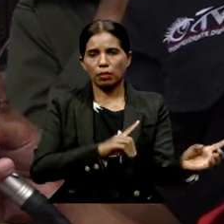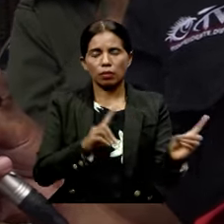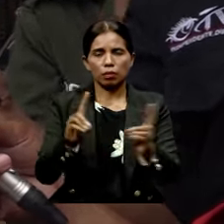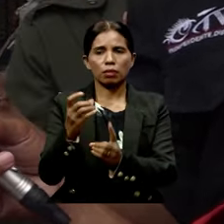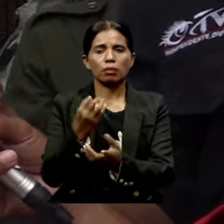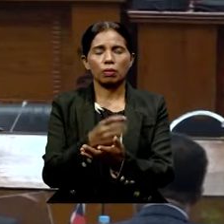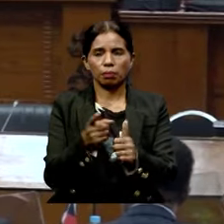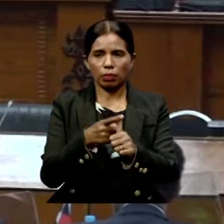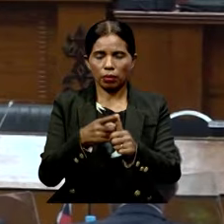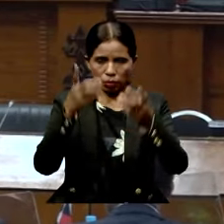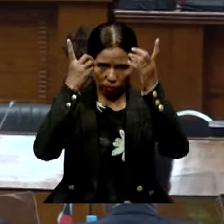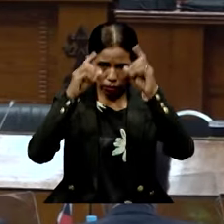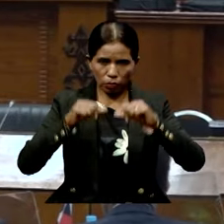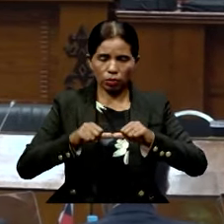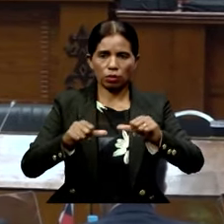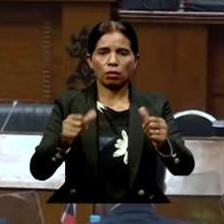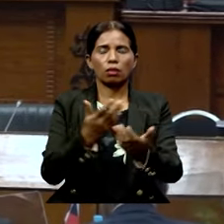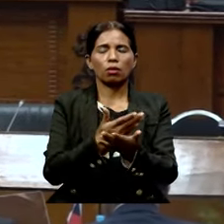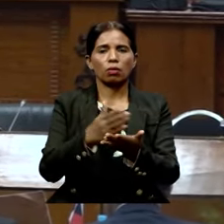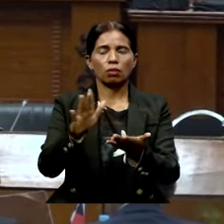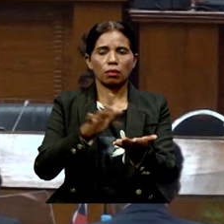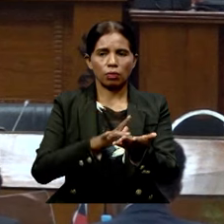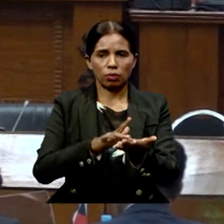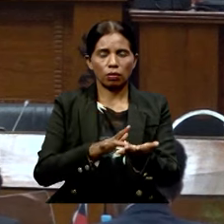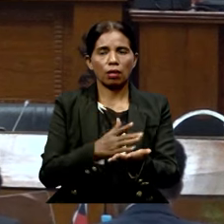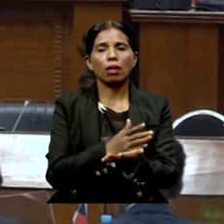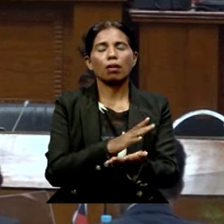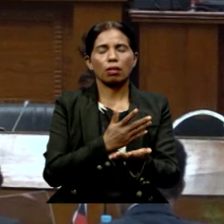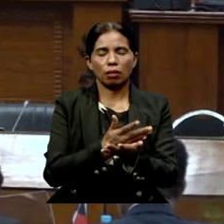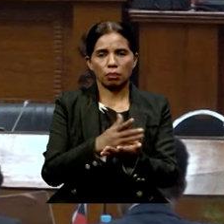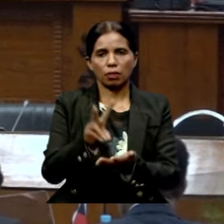daulu, atu desidi kontinuasaun subsidio ba fase daruak, ekipa kobertura, ZMN.